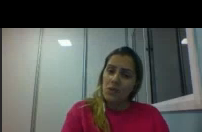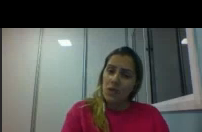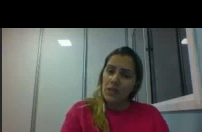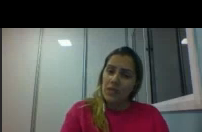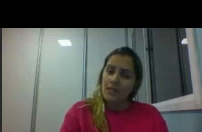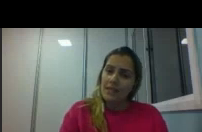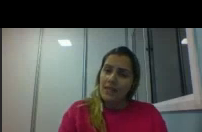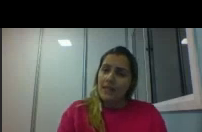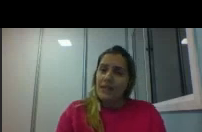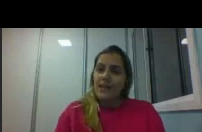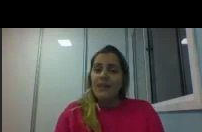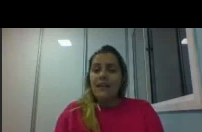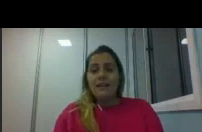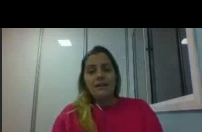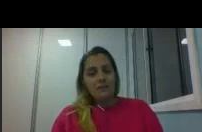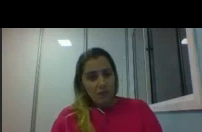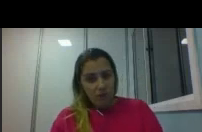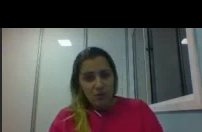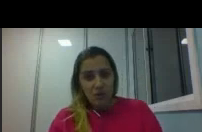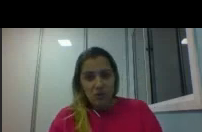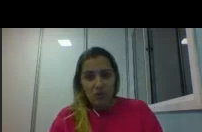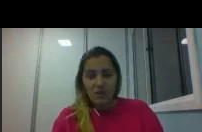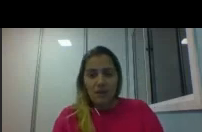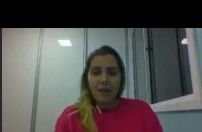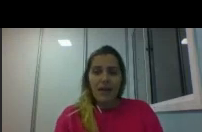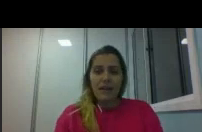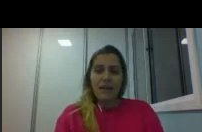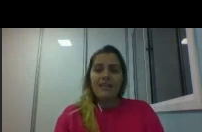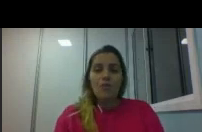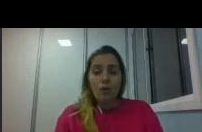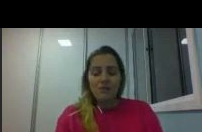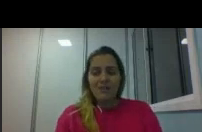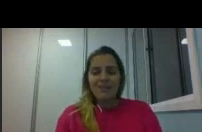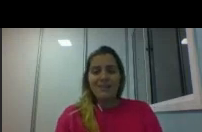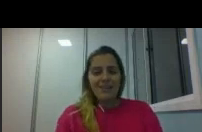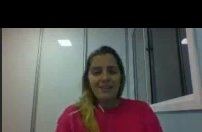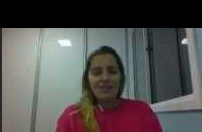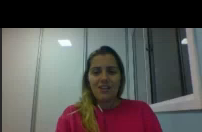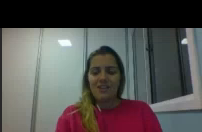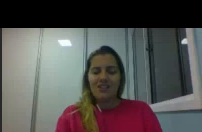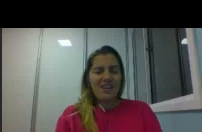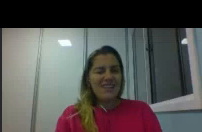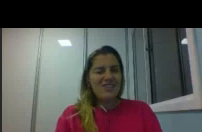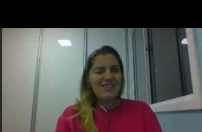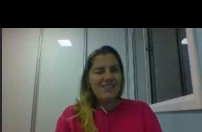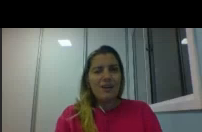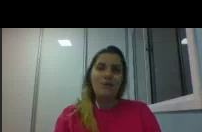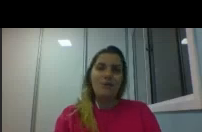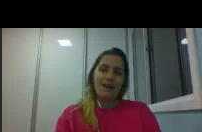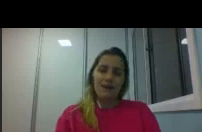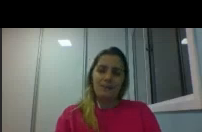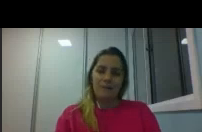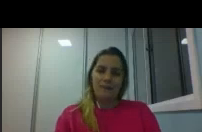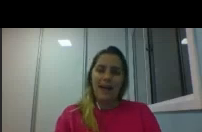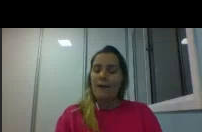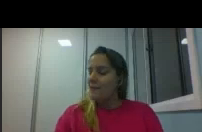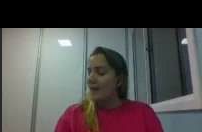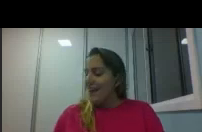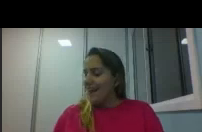olhada na sua sogra e no seu sogro também, que com certeza, gente, a genética não